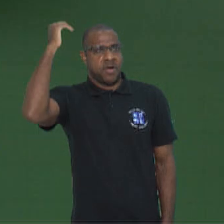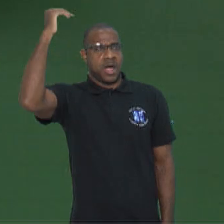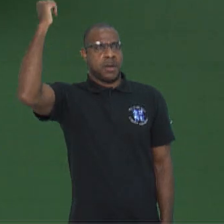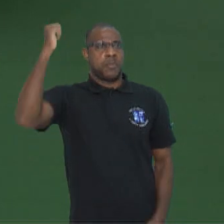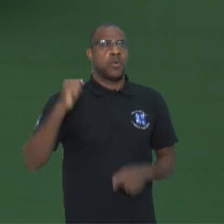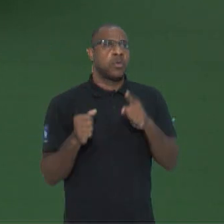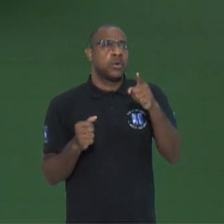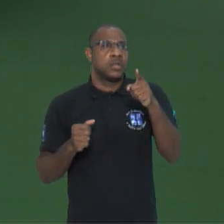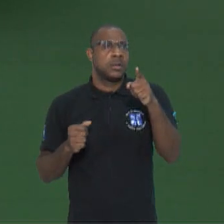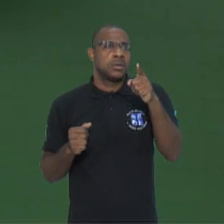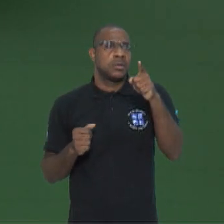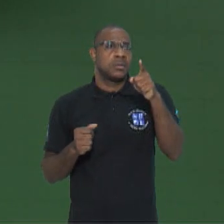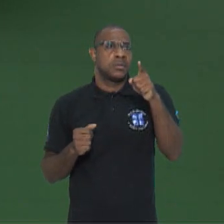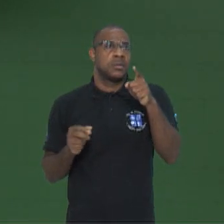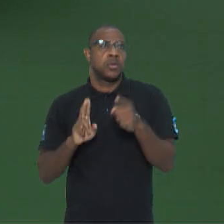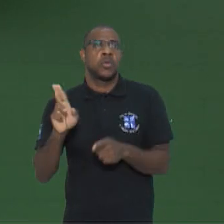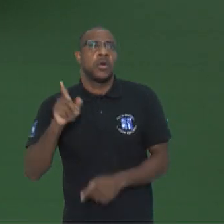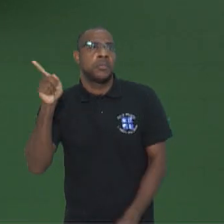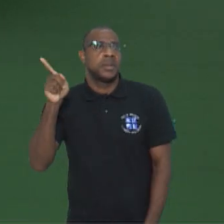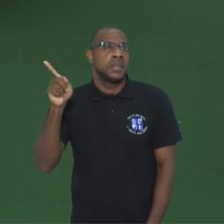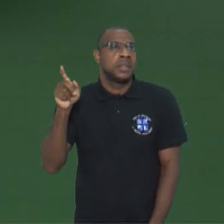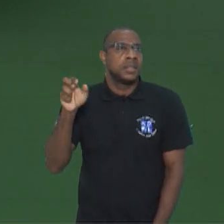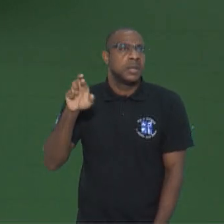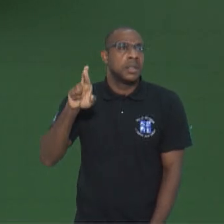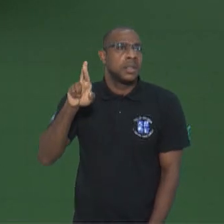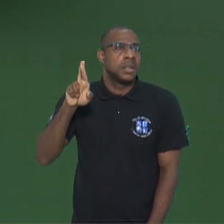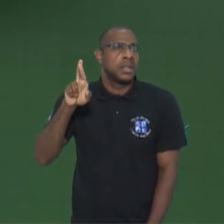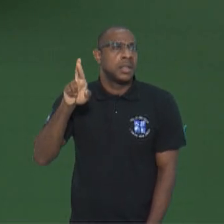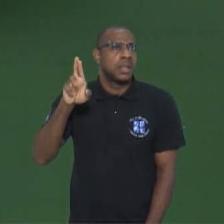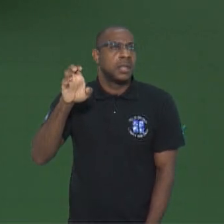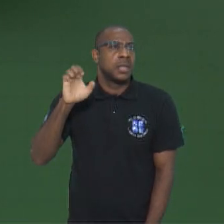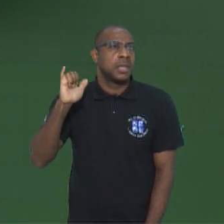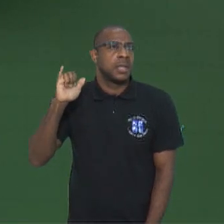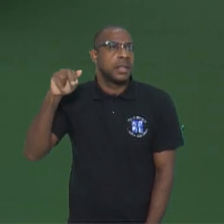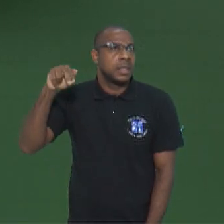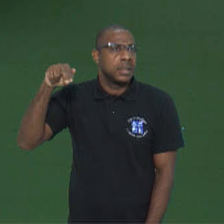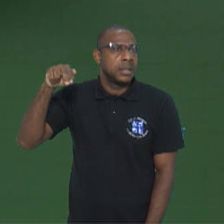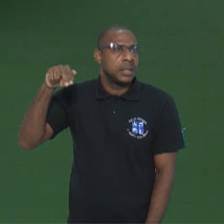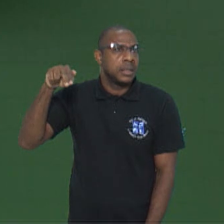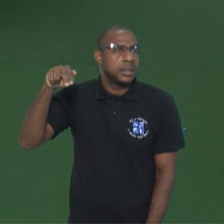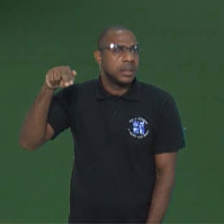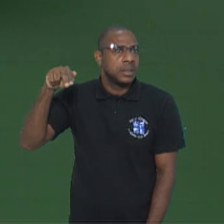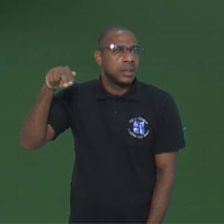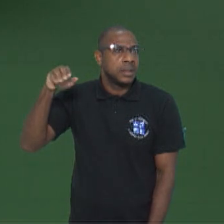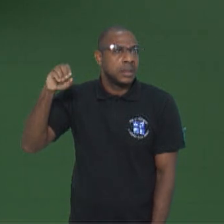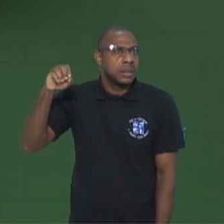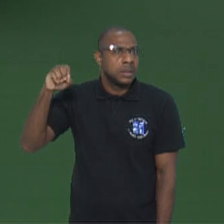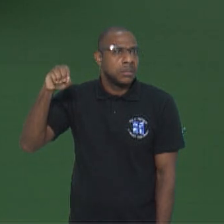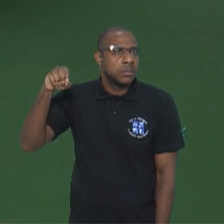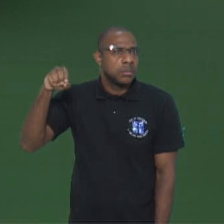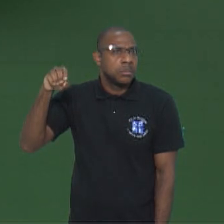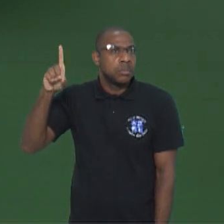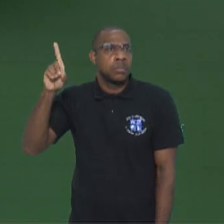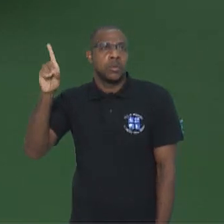de Reinhold Messner, que ele estabeleceu uma nova lista, e a gente vai falar qual foi essa mudança que ele fez.